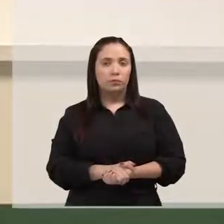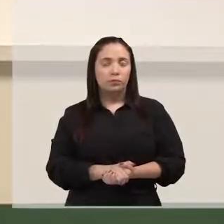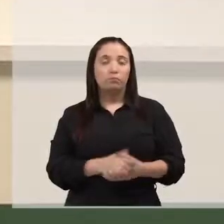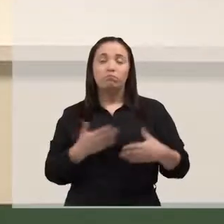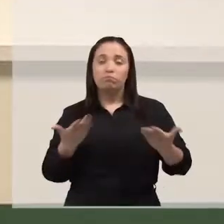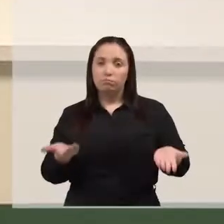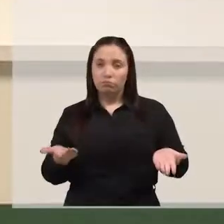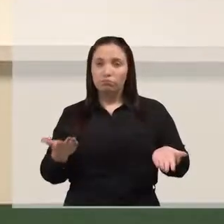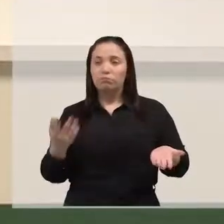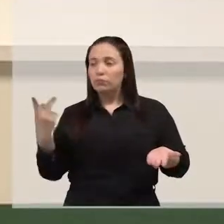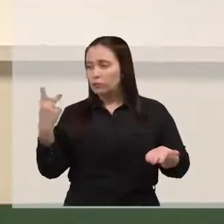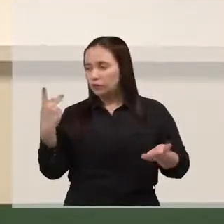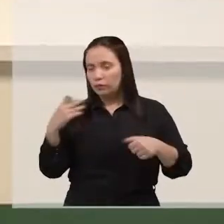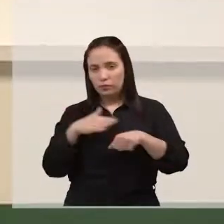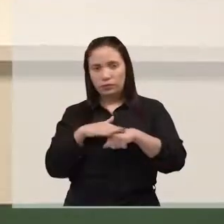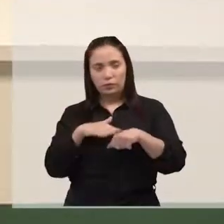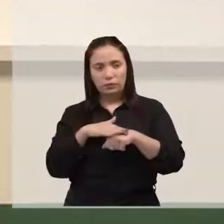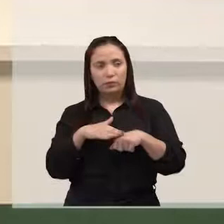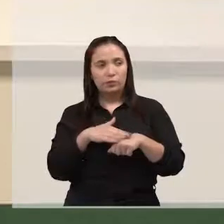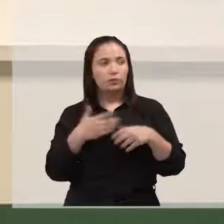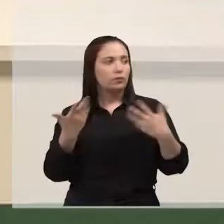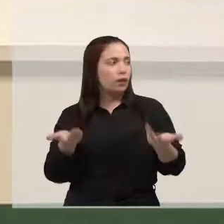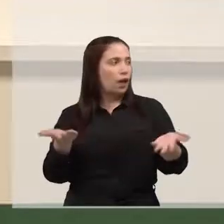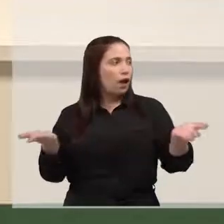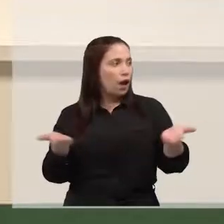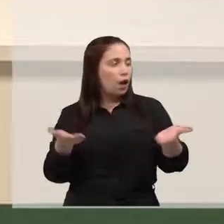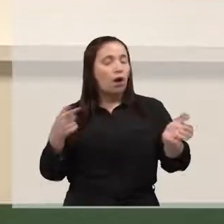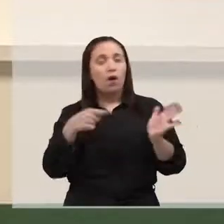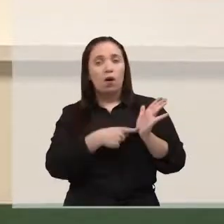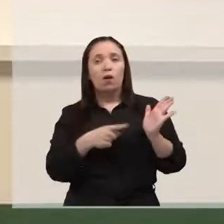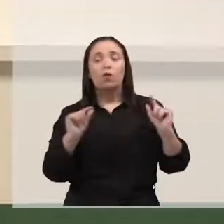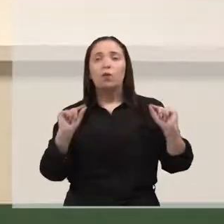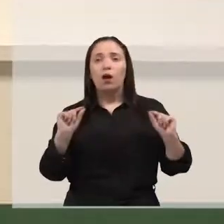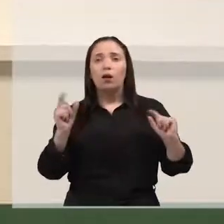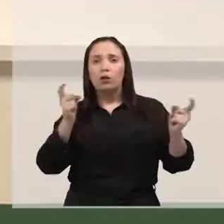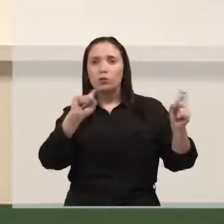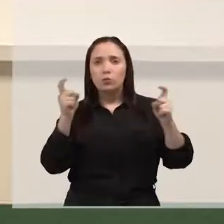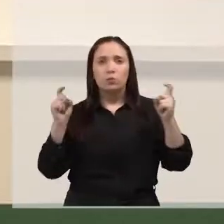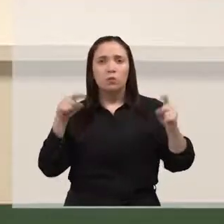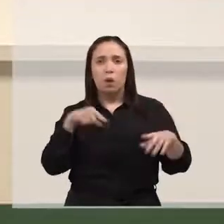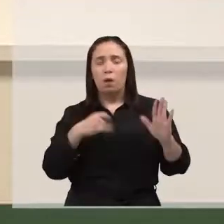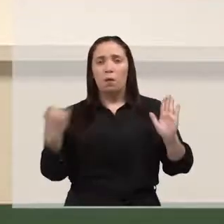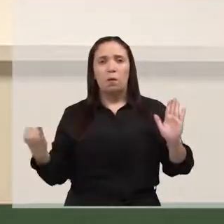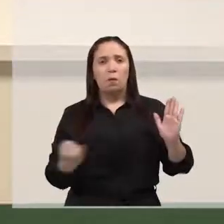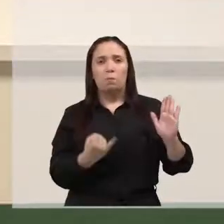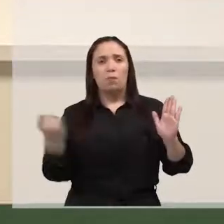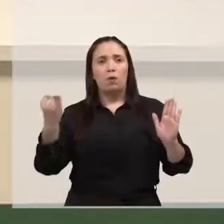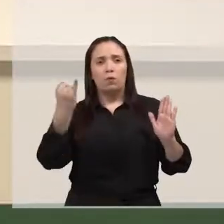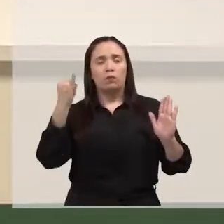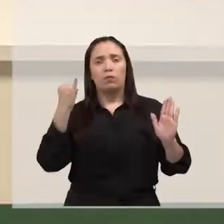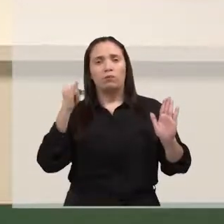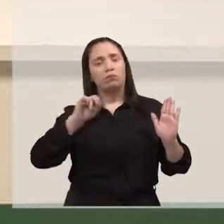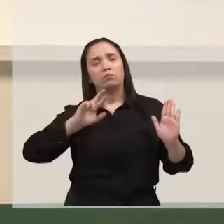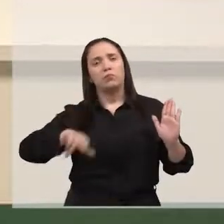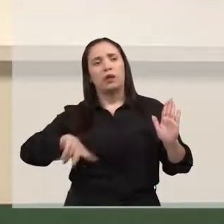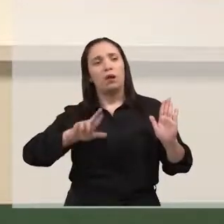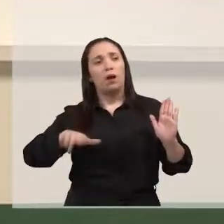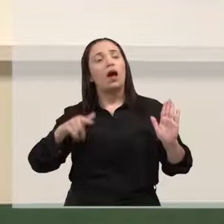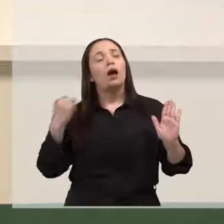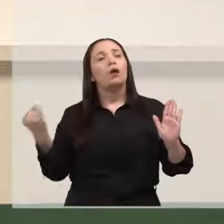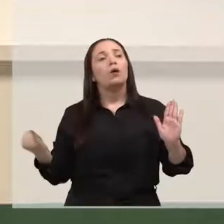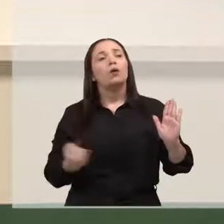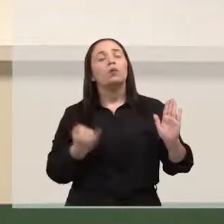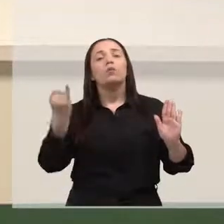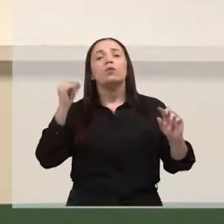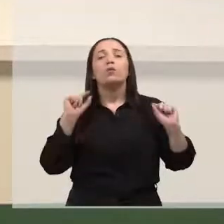a gente estava dizendo. Eu estou entrando no mérito, porque isso aqui, essa discussão não é importante para mim. Importante para mim é o